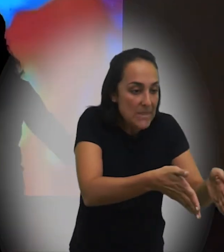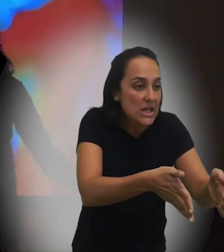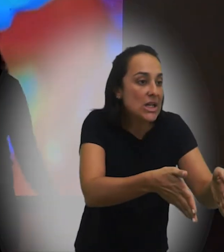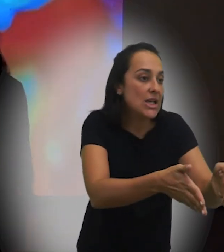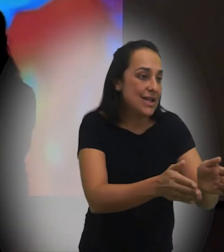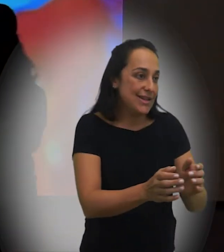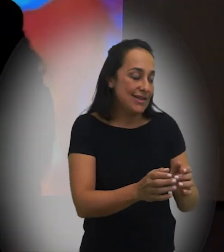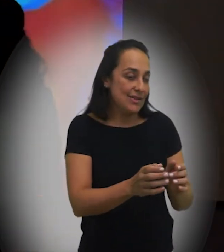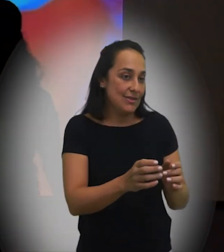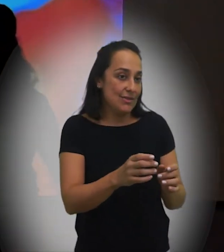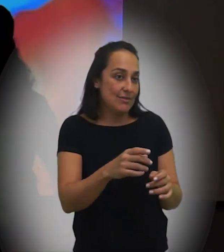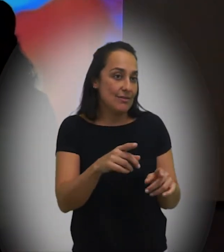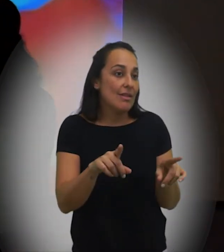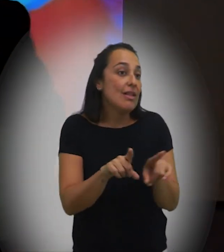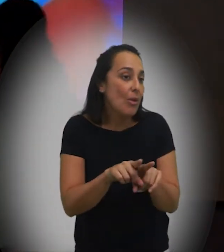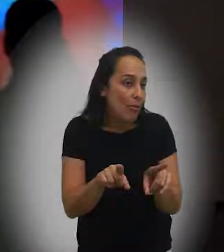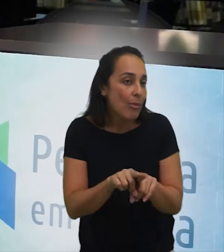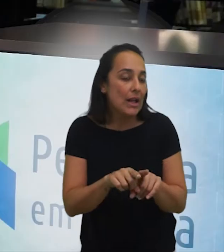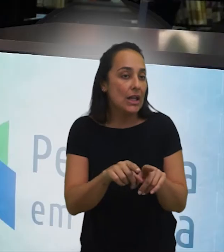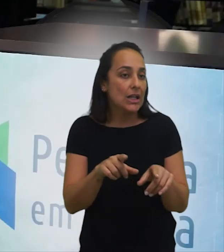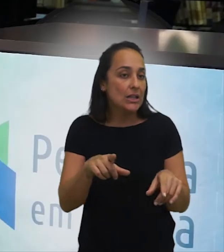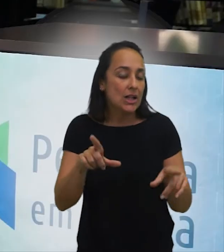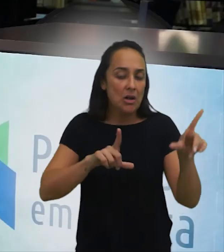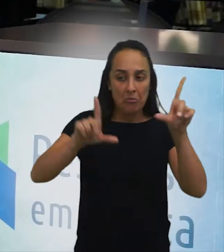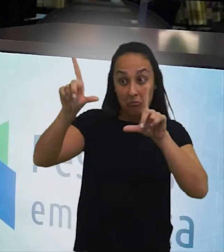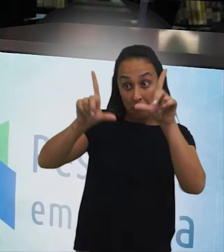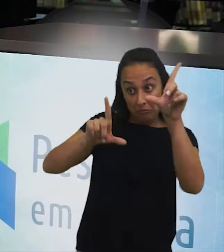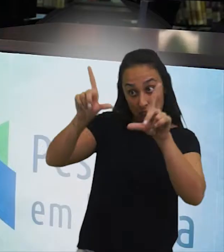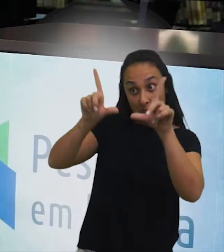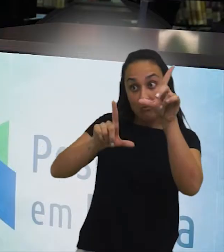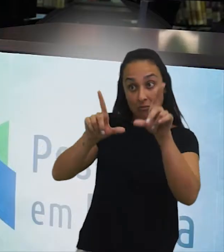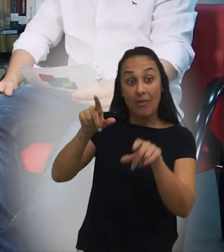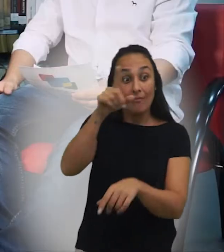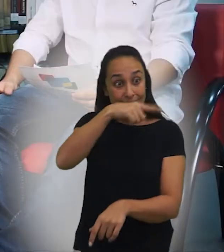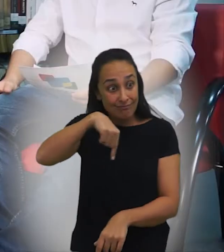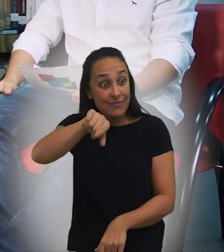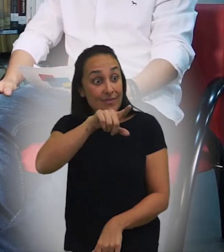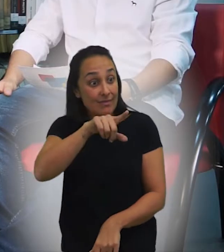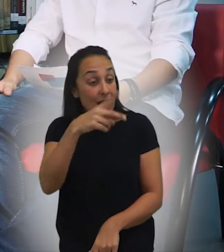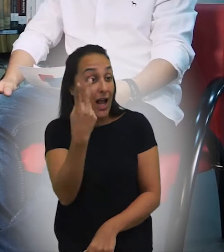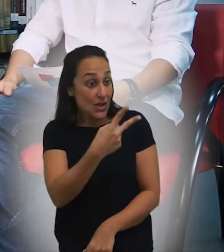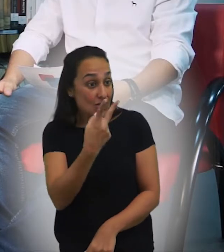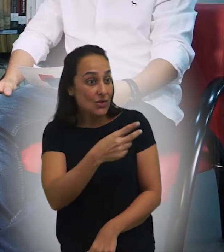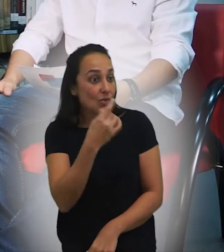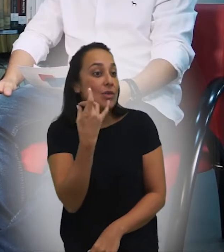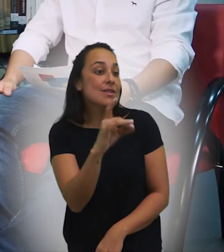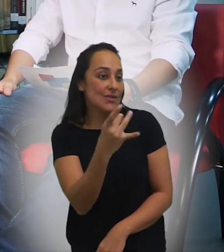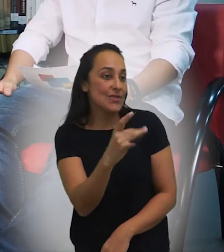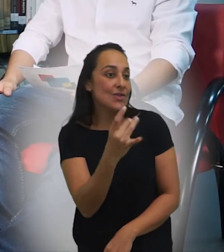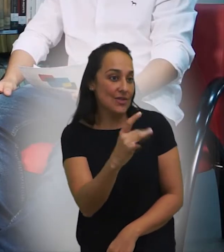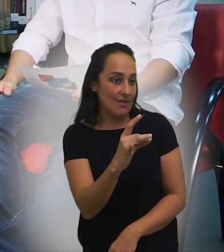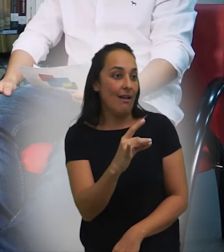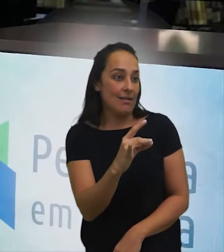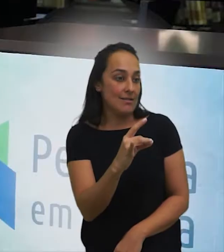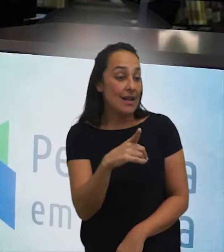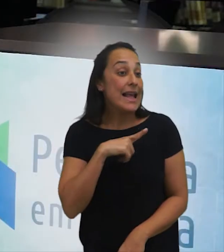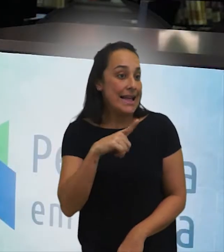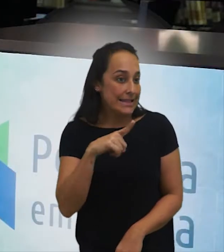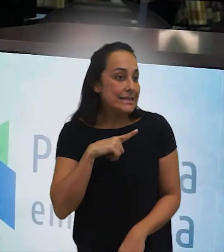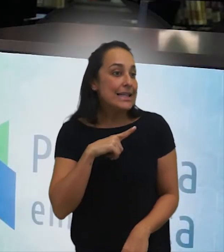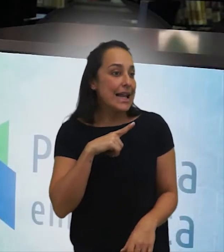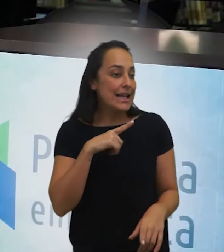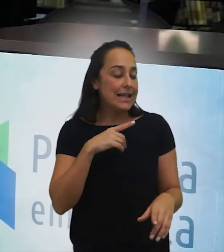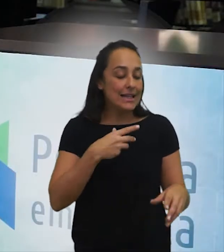são digitais e também são interativas. E tu tem a interação no computador, que de certa forma pode também ser um pouco questionado, porque